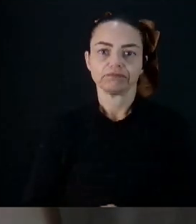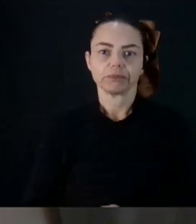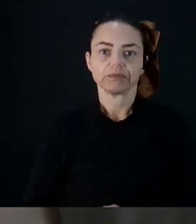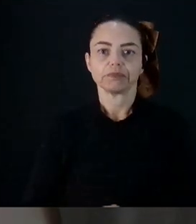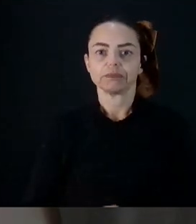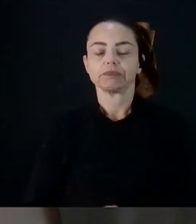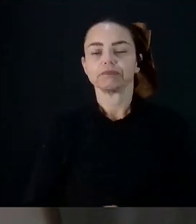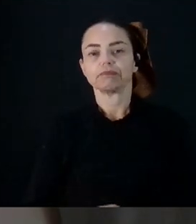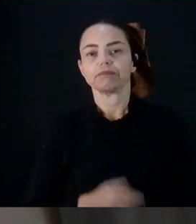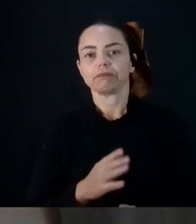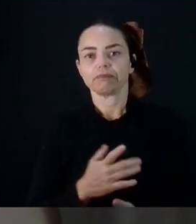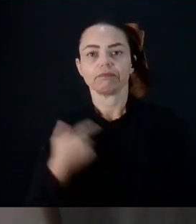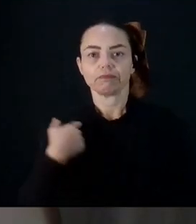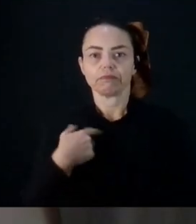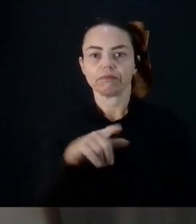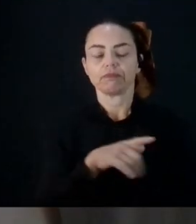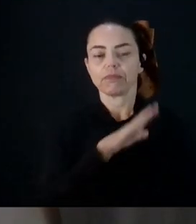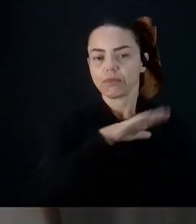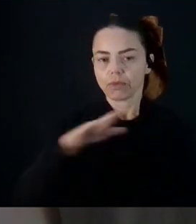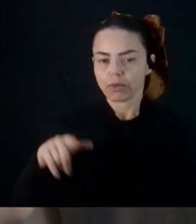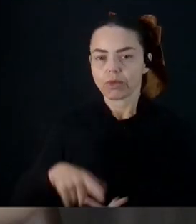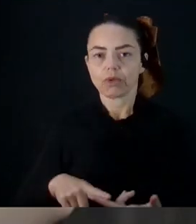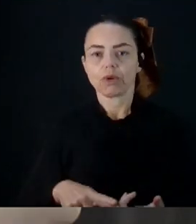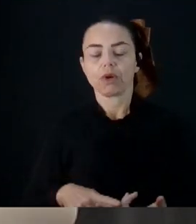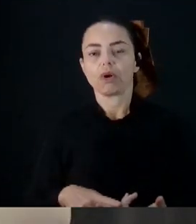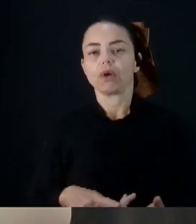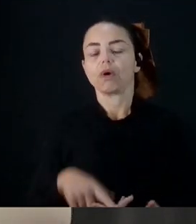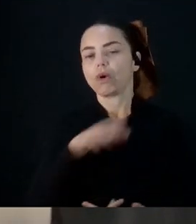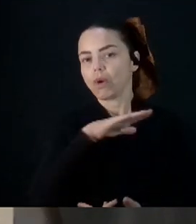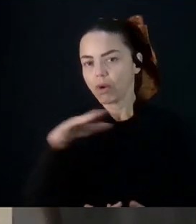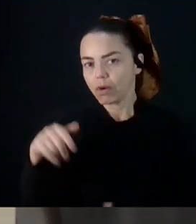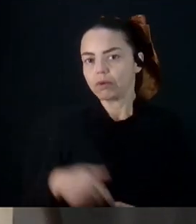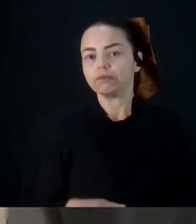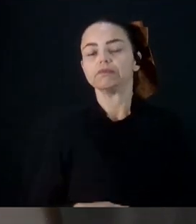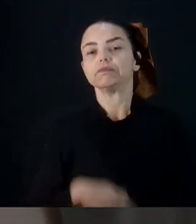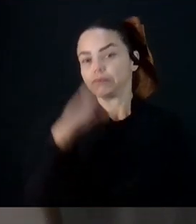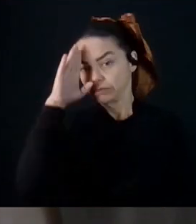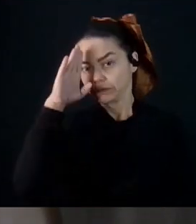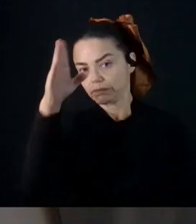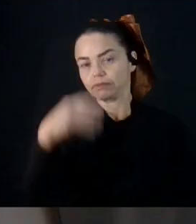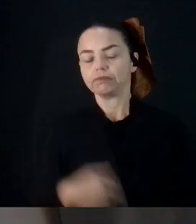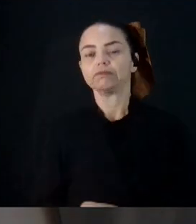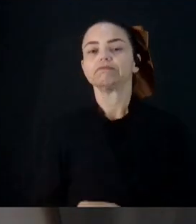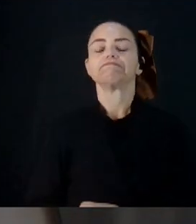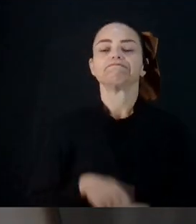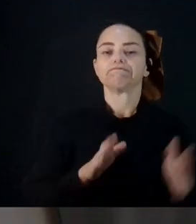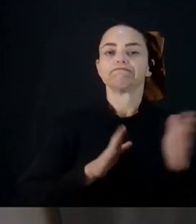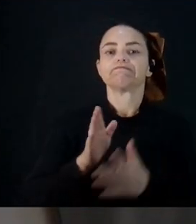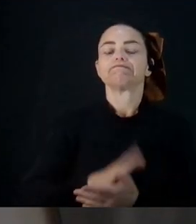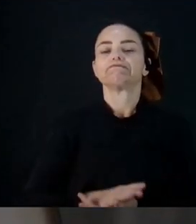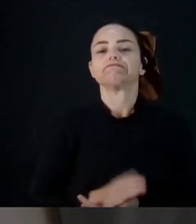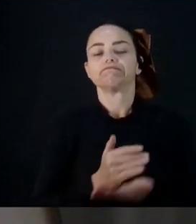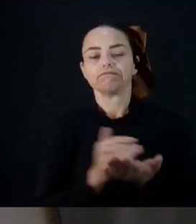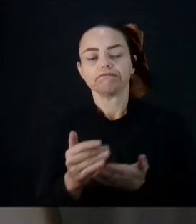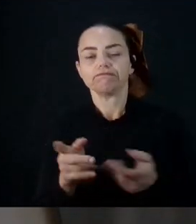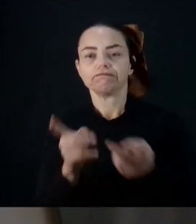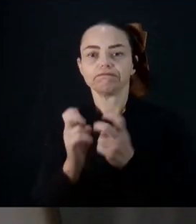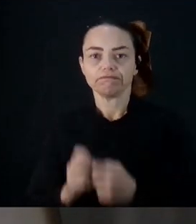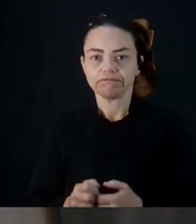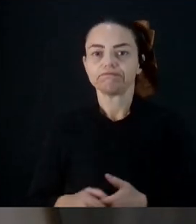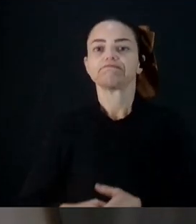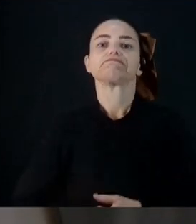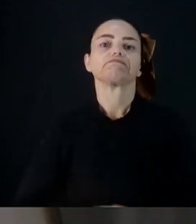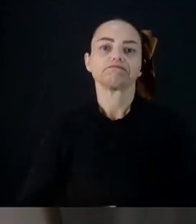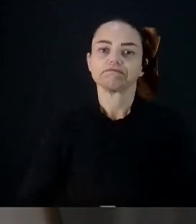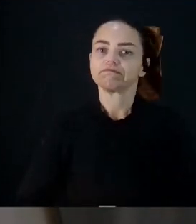chegam, né, crianças, pré-adolescentes, né, principalmente, né, que eu acho que é o momento que os pais começam a ver assim,